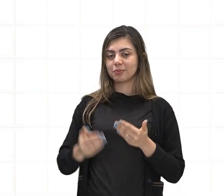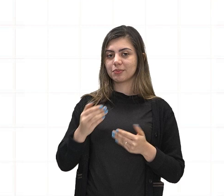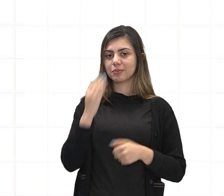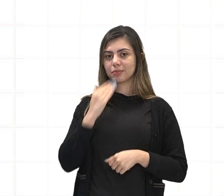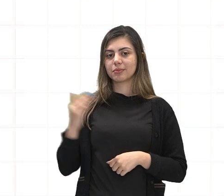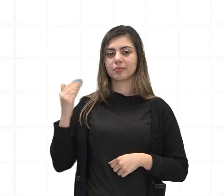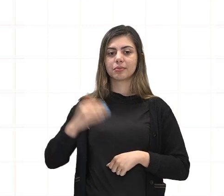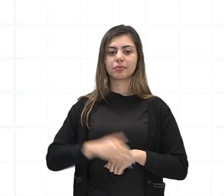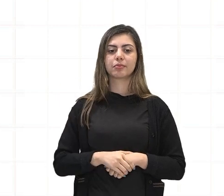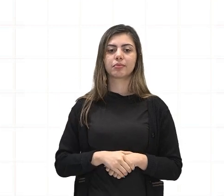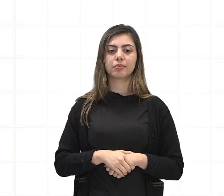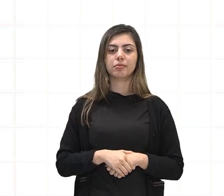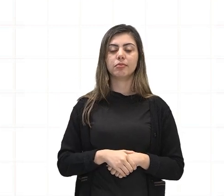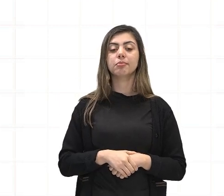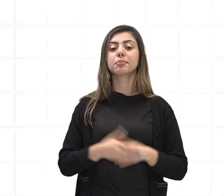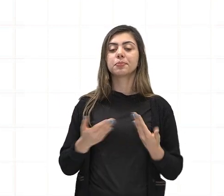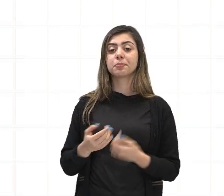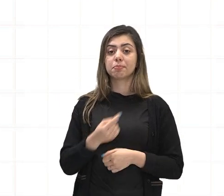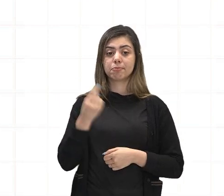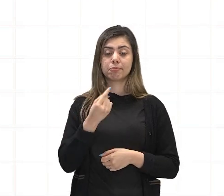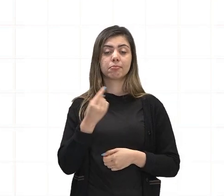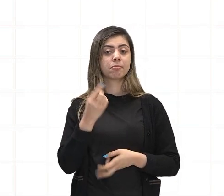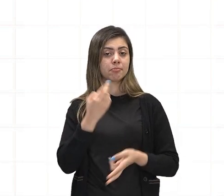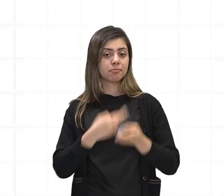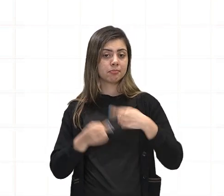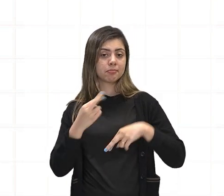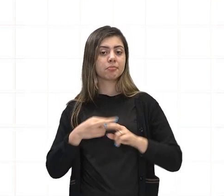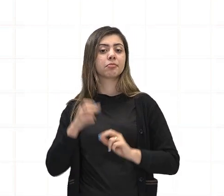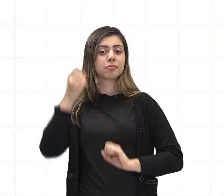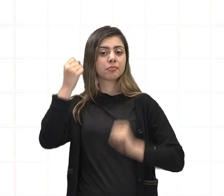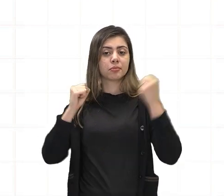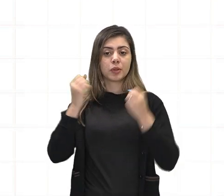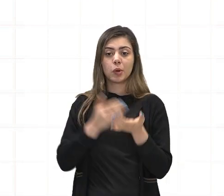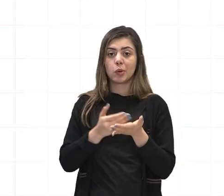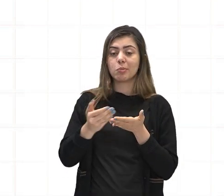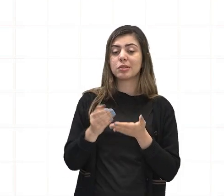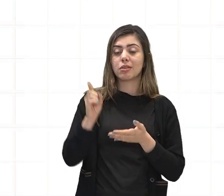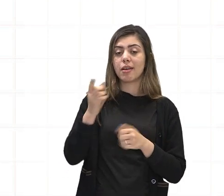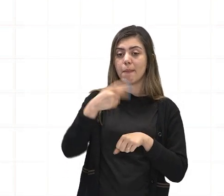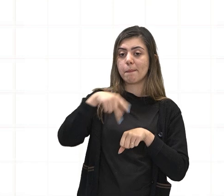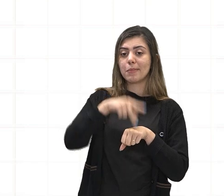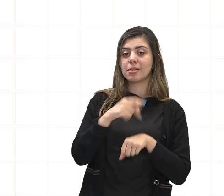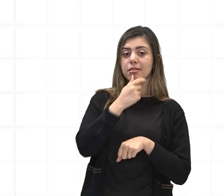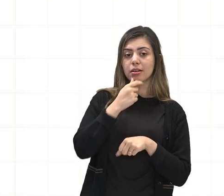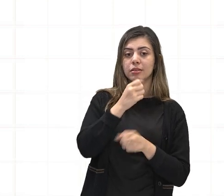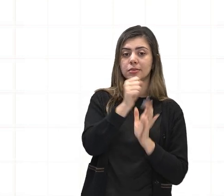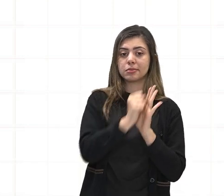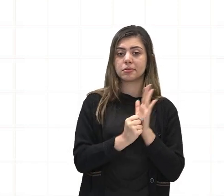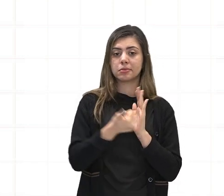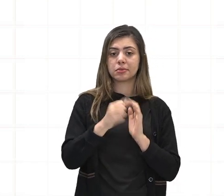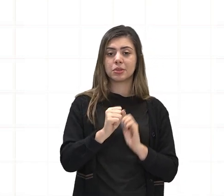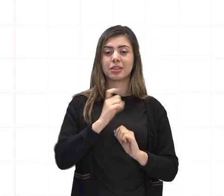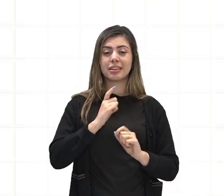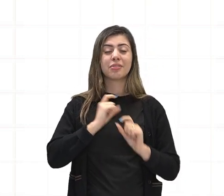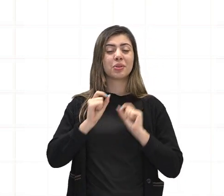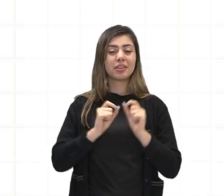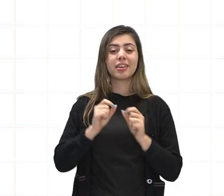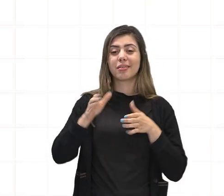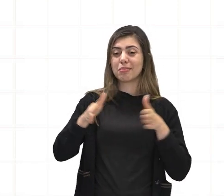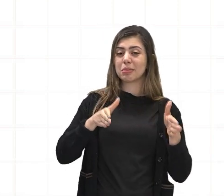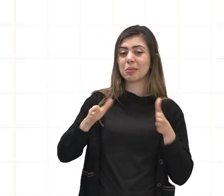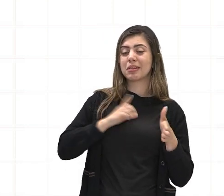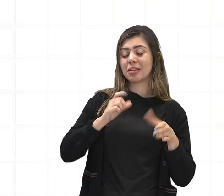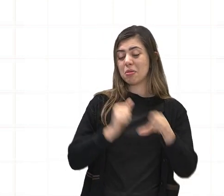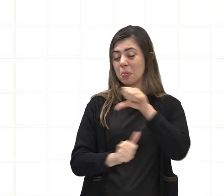texto. A primeira Revolução Industrial, iniciada na Inglaterra no século XVIII, foi um período de transformações